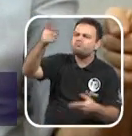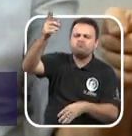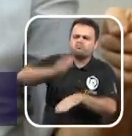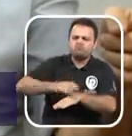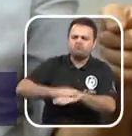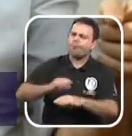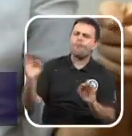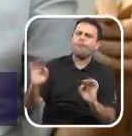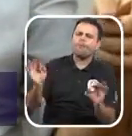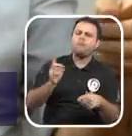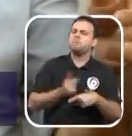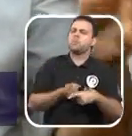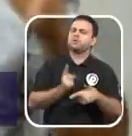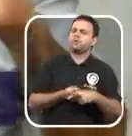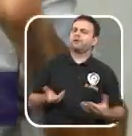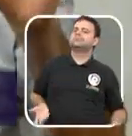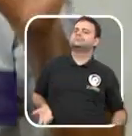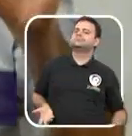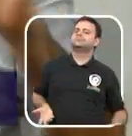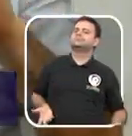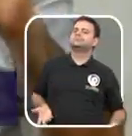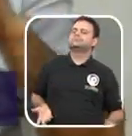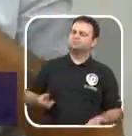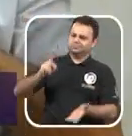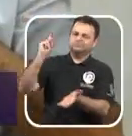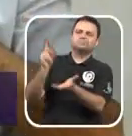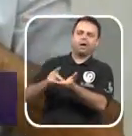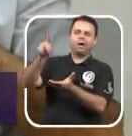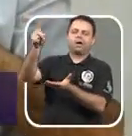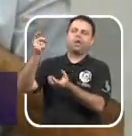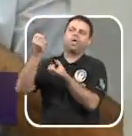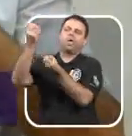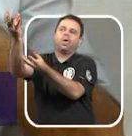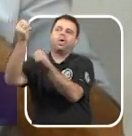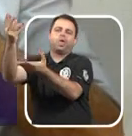porque eles mandaram informação errada. Isso que a gente